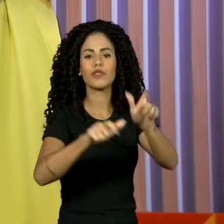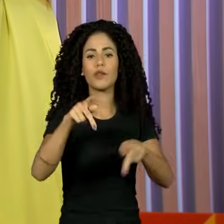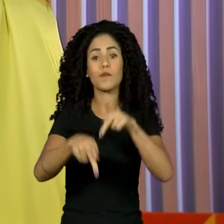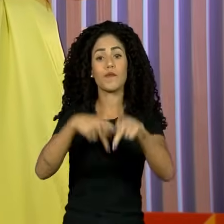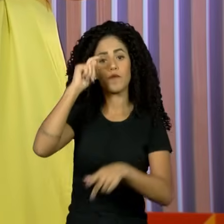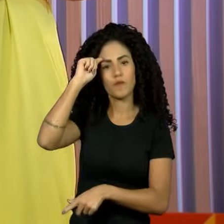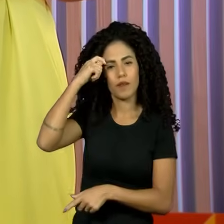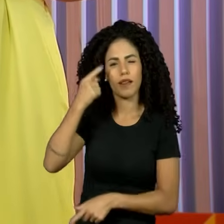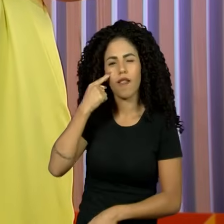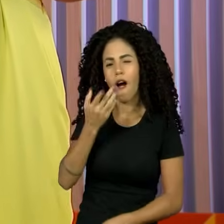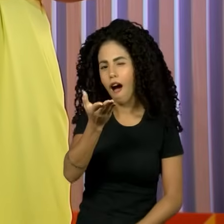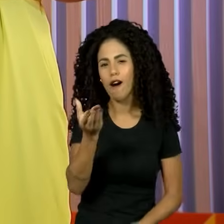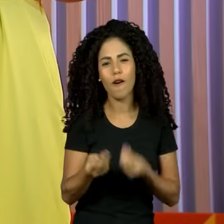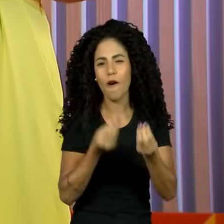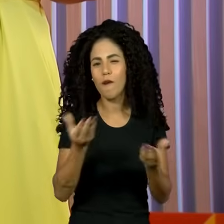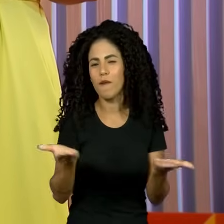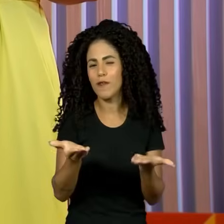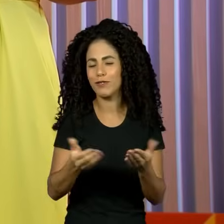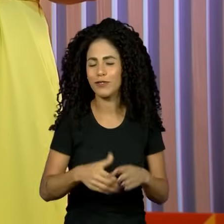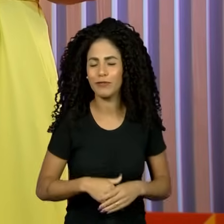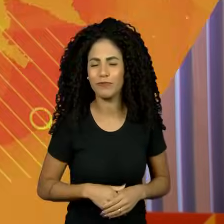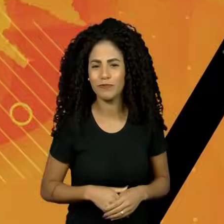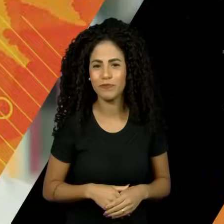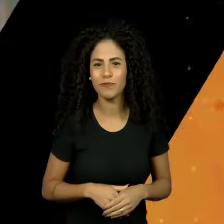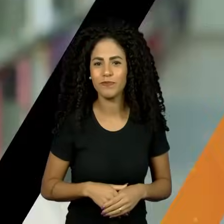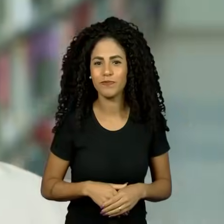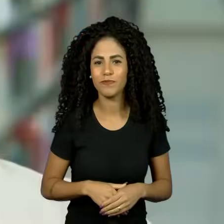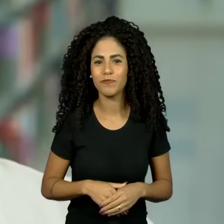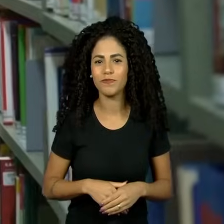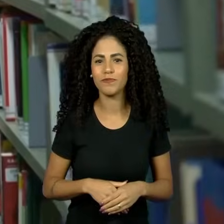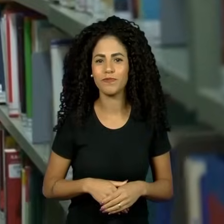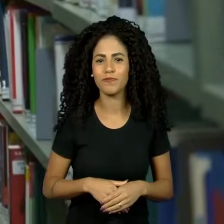olhada no que tem no nosso cardápio de hoje.